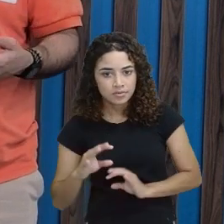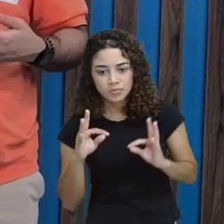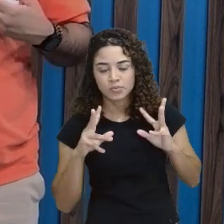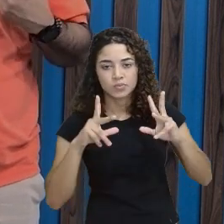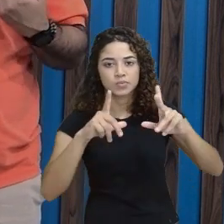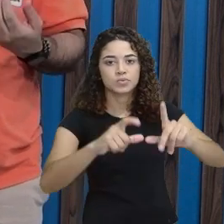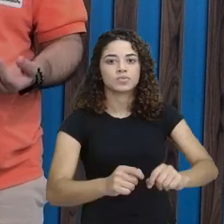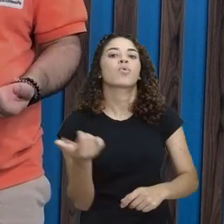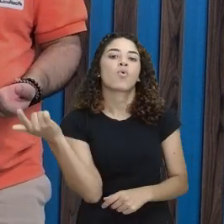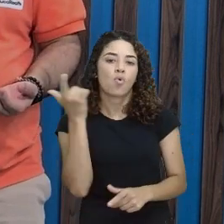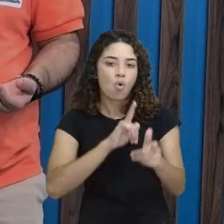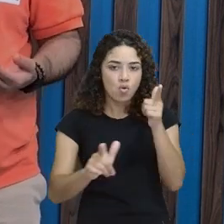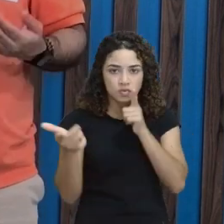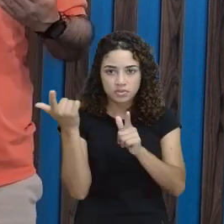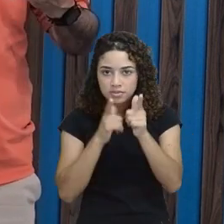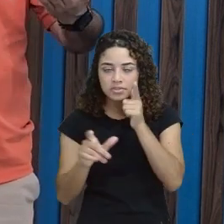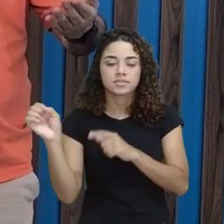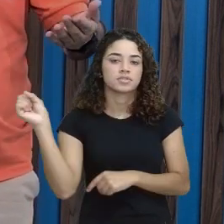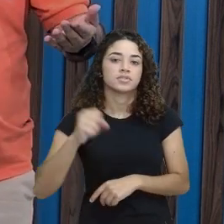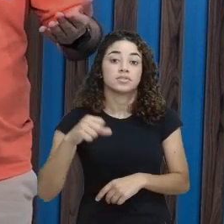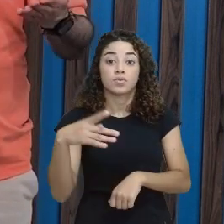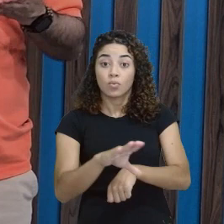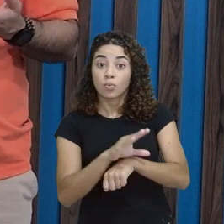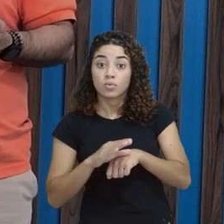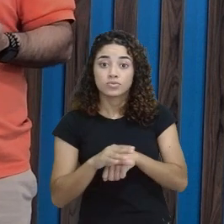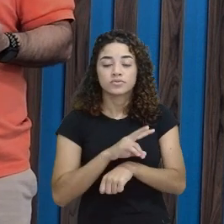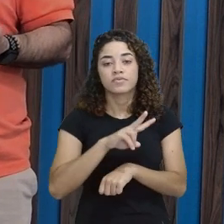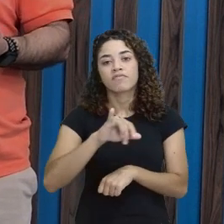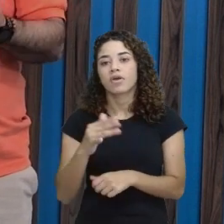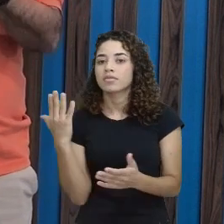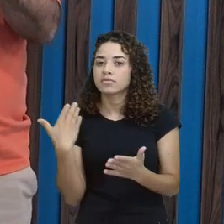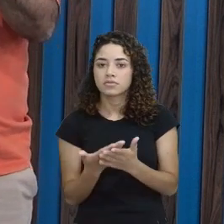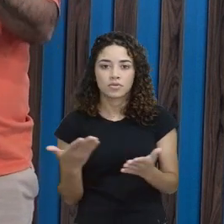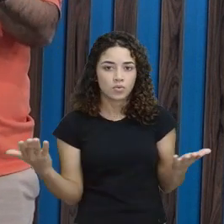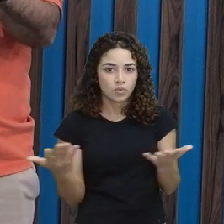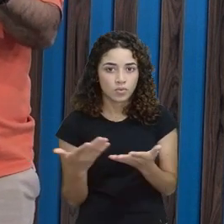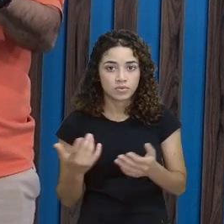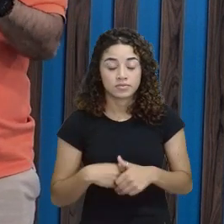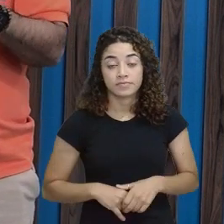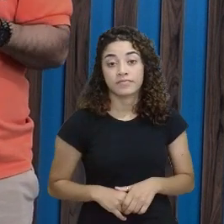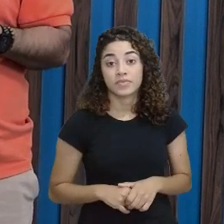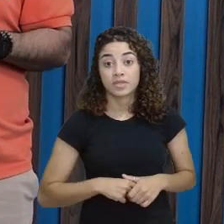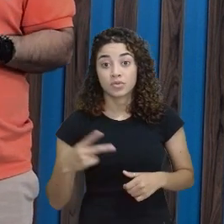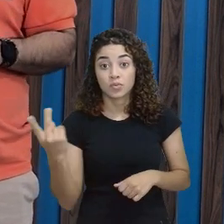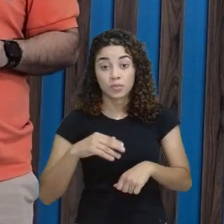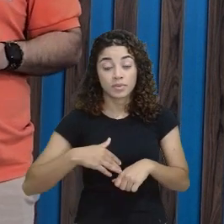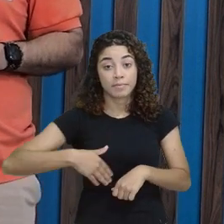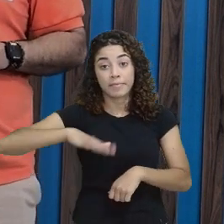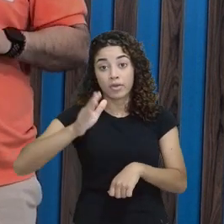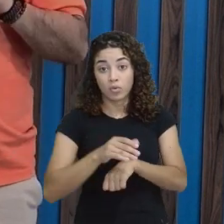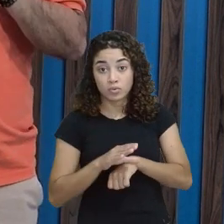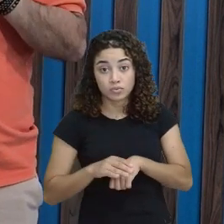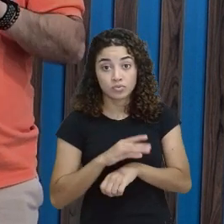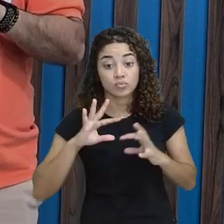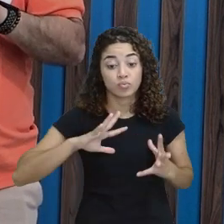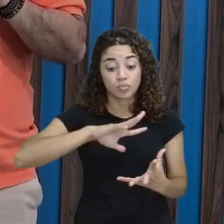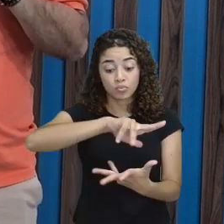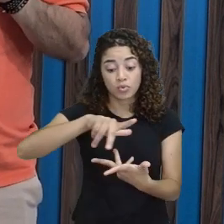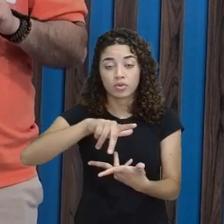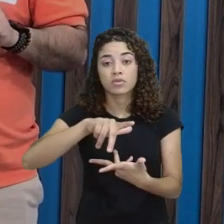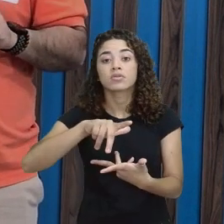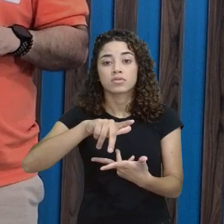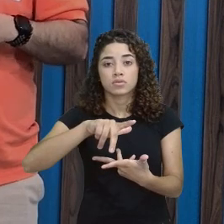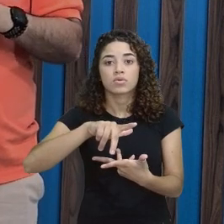cidadãs restabelecidos. E é a Constituição que vale até hoje. Segunda maior Constituição do mundo,